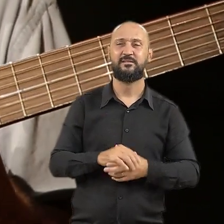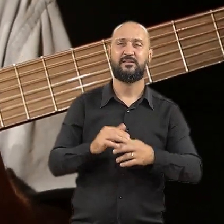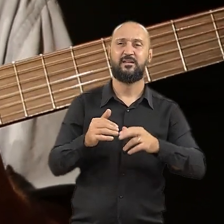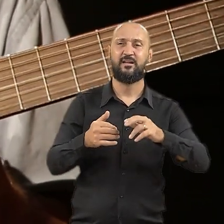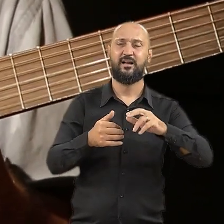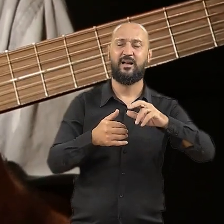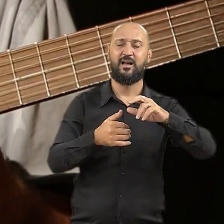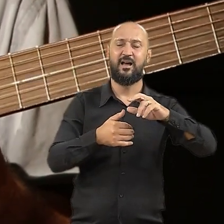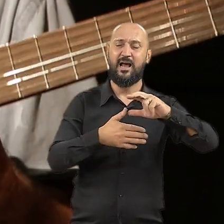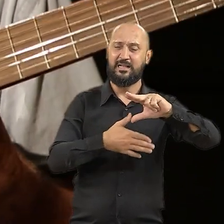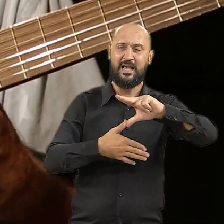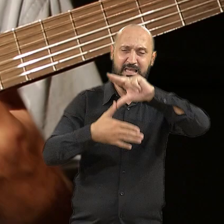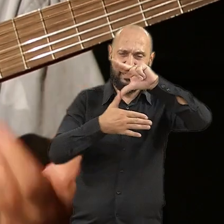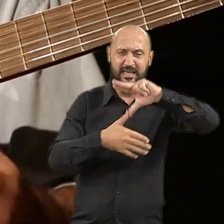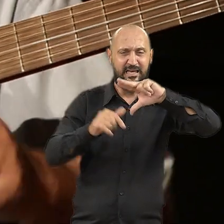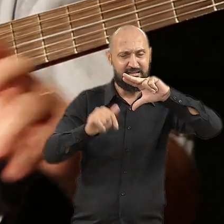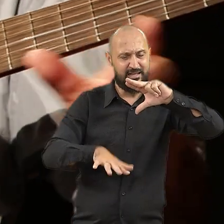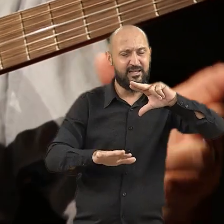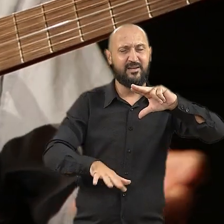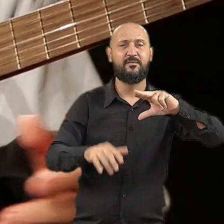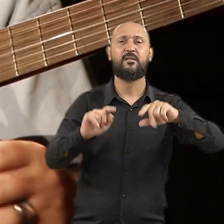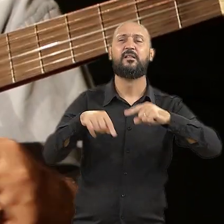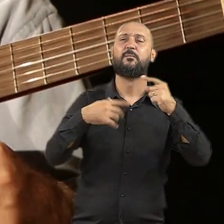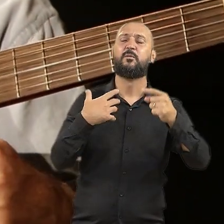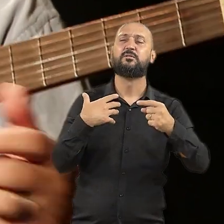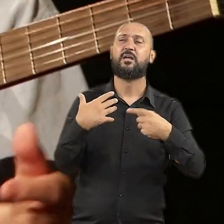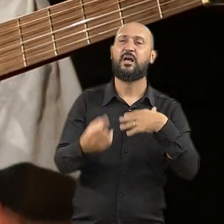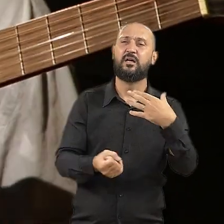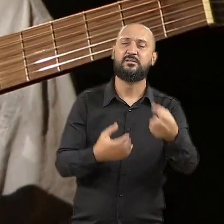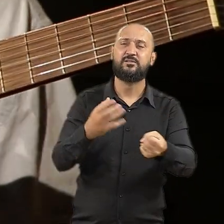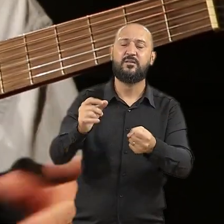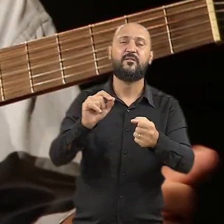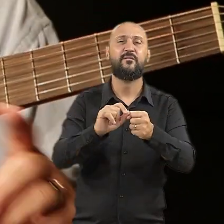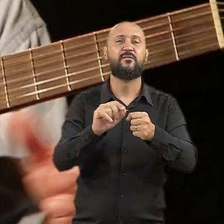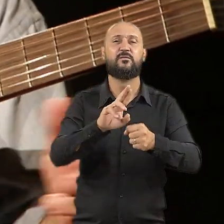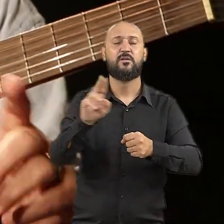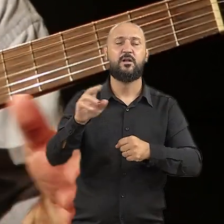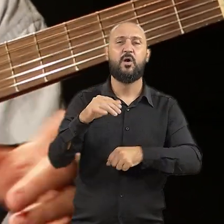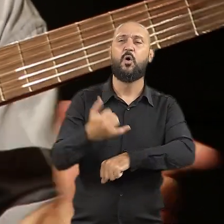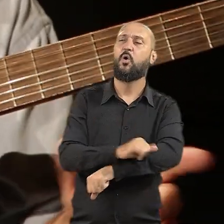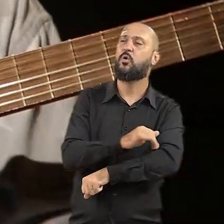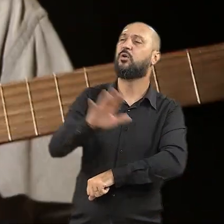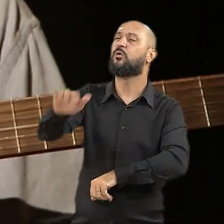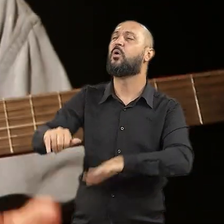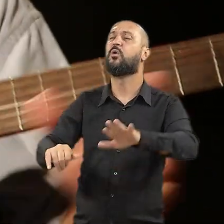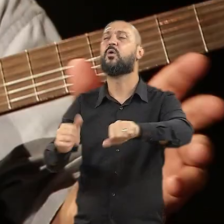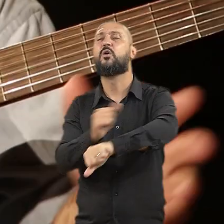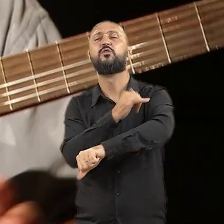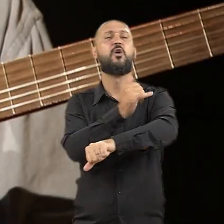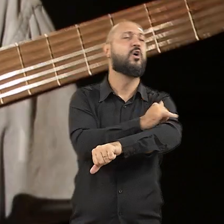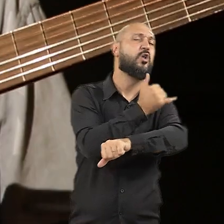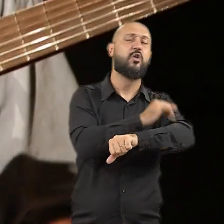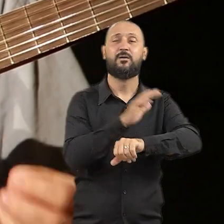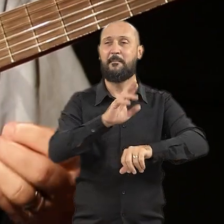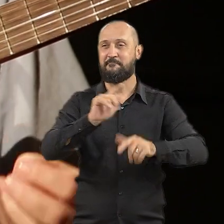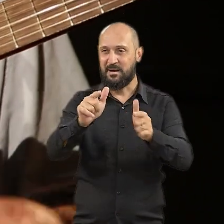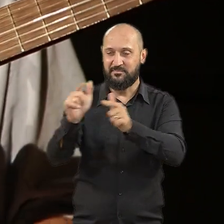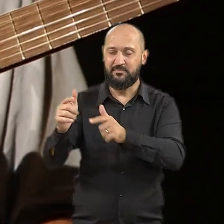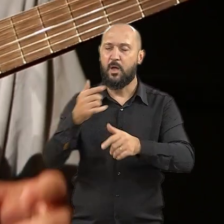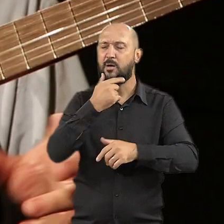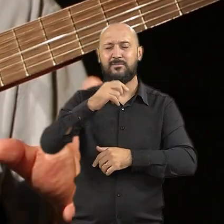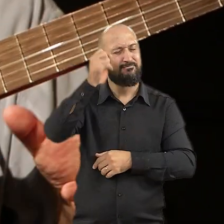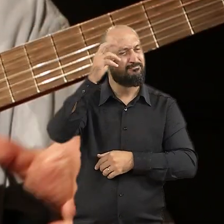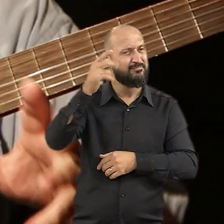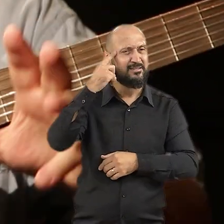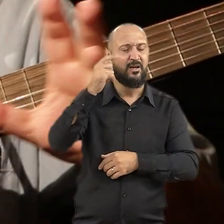era sul-americano aqui. Eu sei que a gente até depois eu adotei até que ele, para todo mundo ele chamava de gordo, gordo, gordo. Mas um